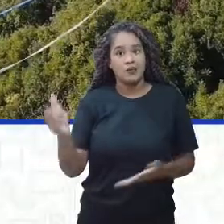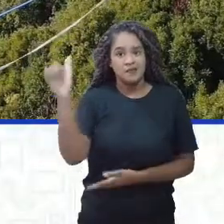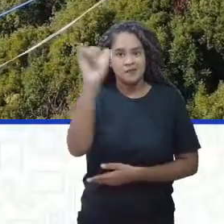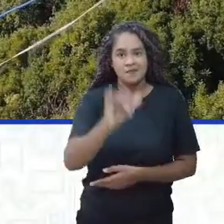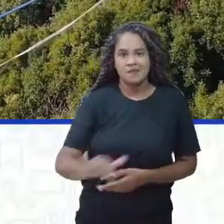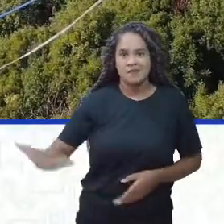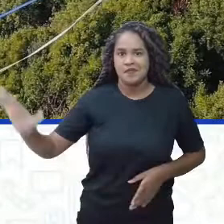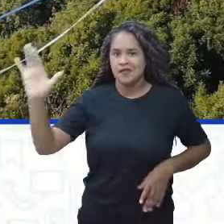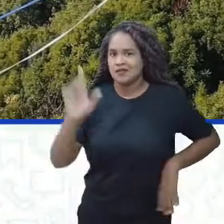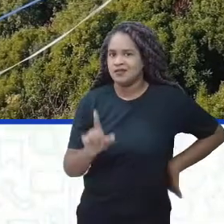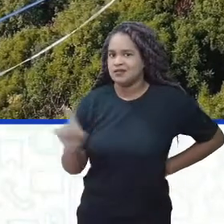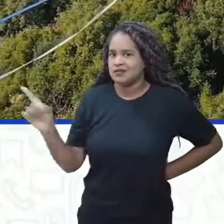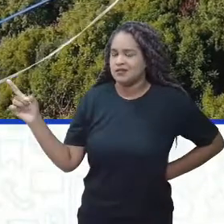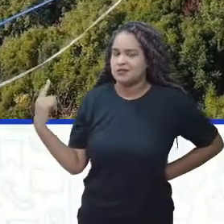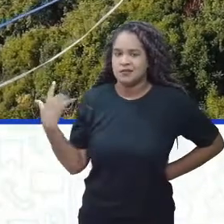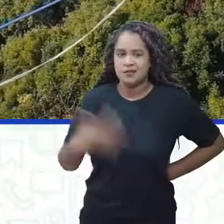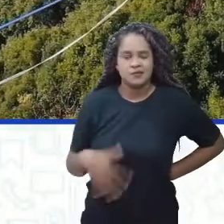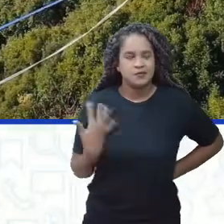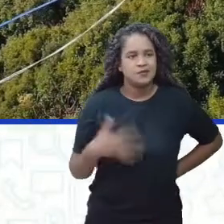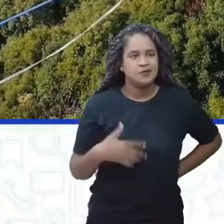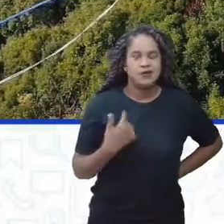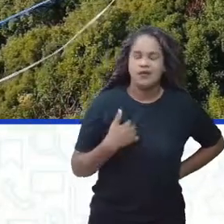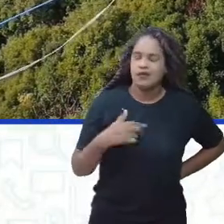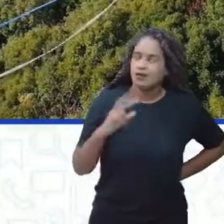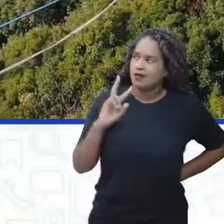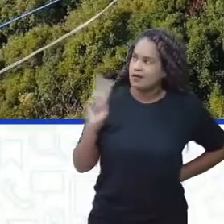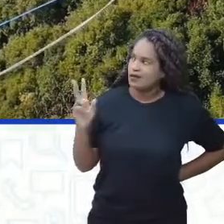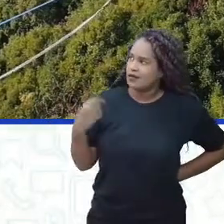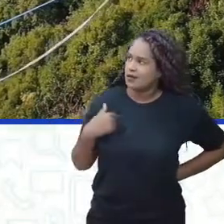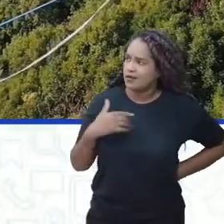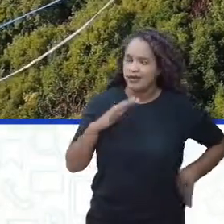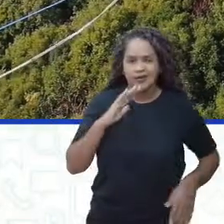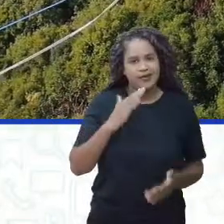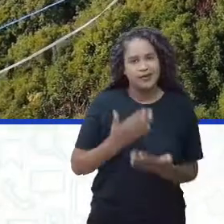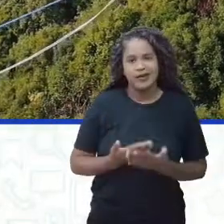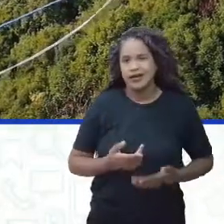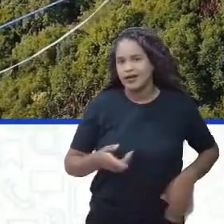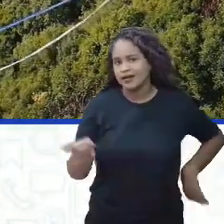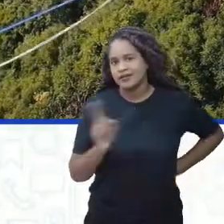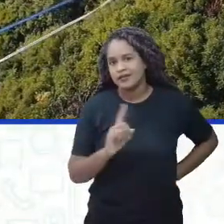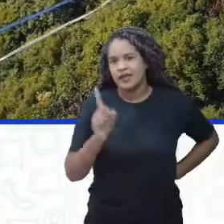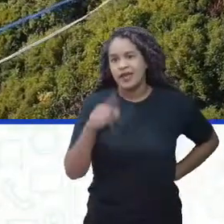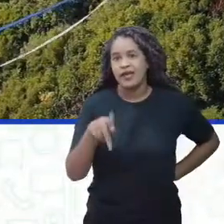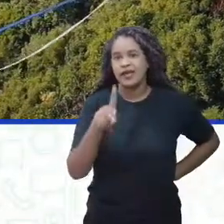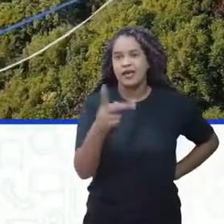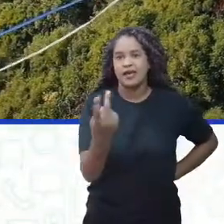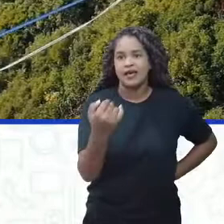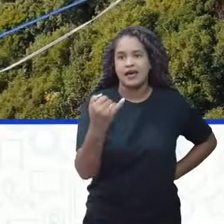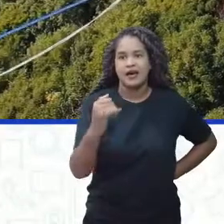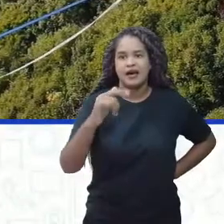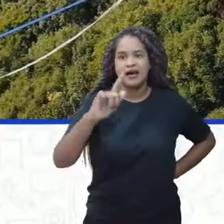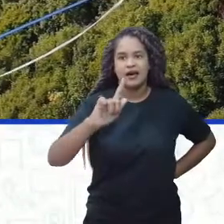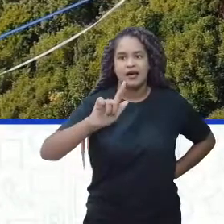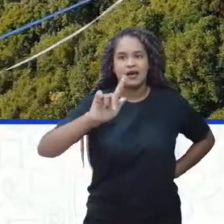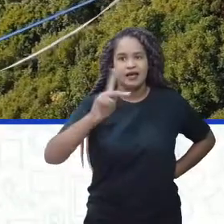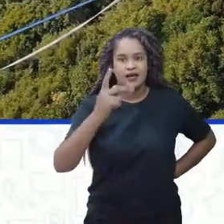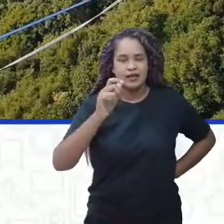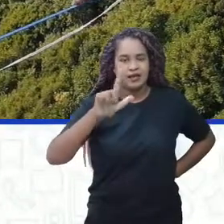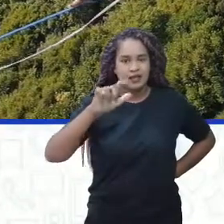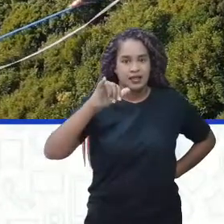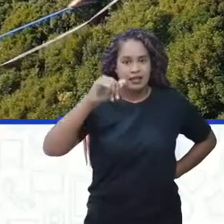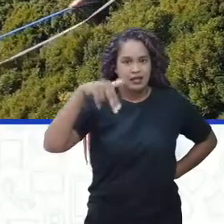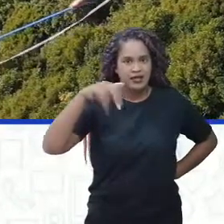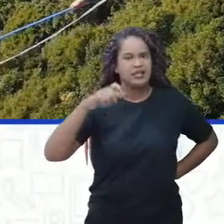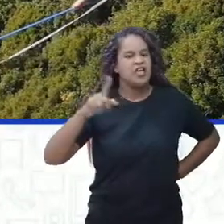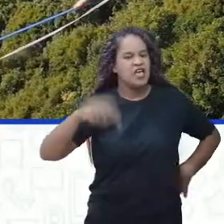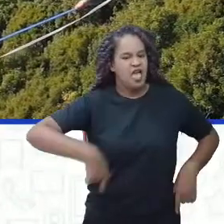minha gente. Eu fico olhando isso aí, eu fico sem acreditar, que é o highline, né? É uma modalidade mais radical,